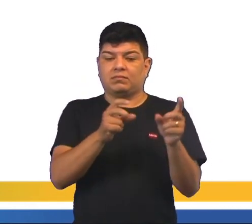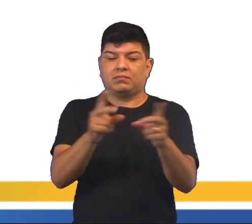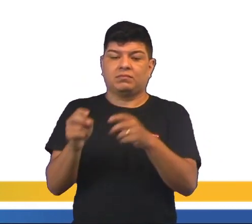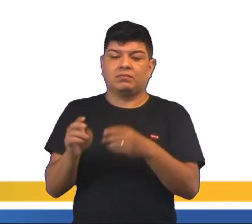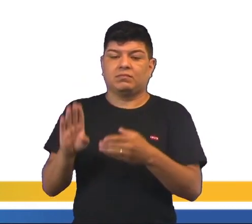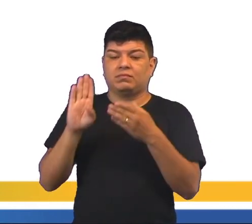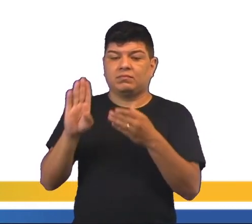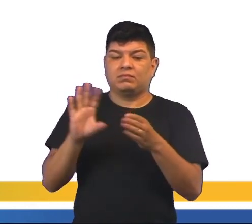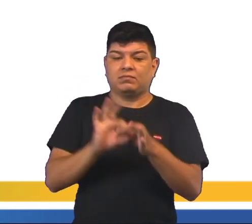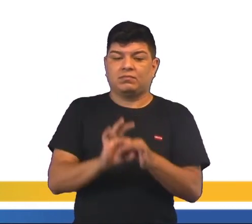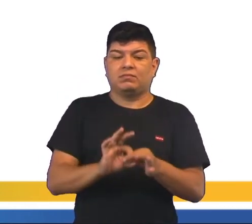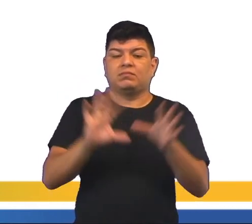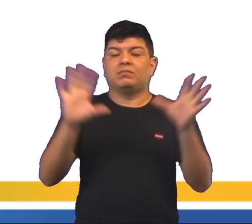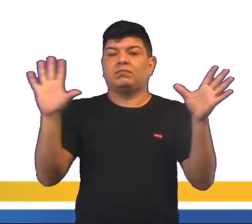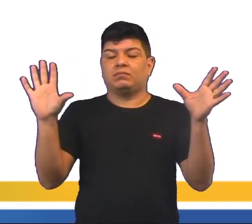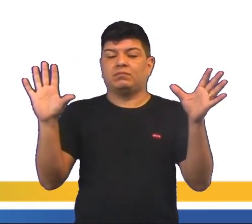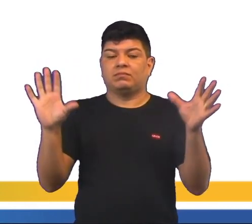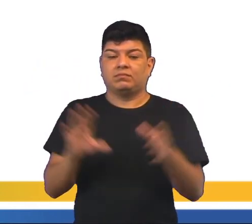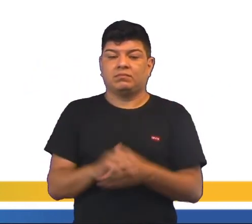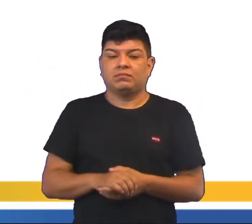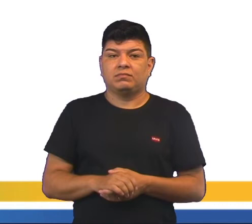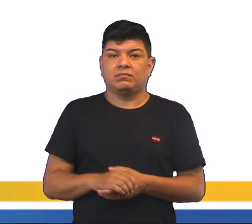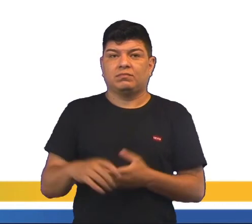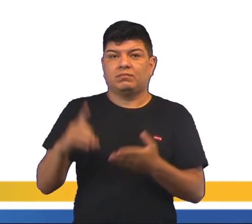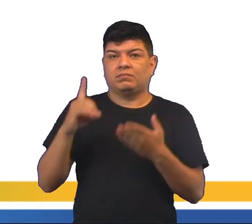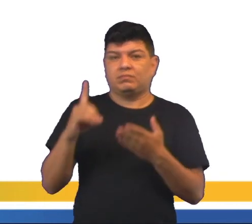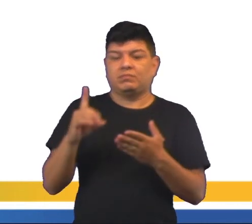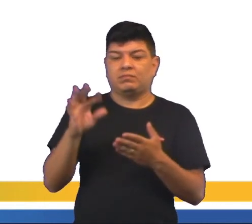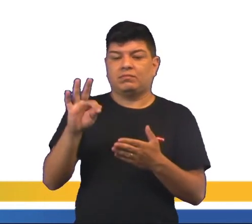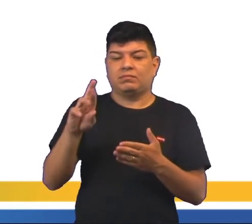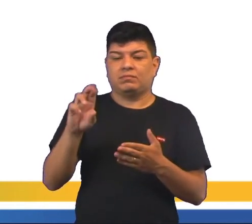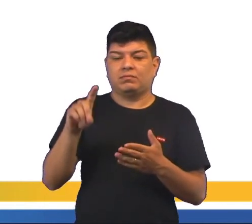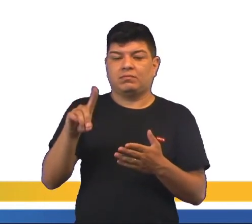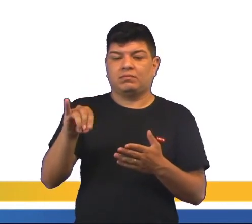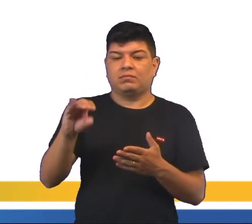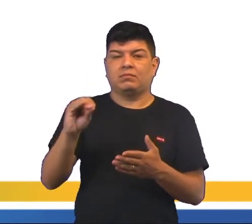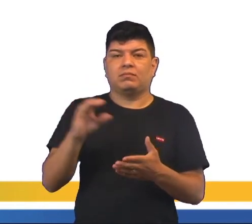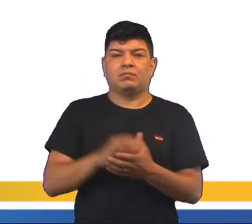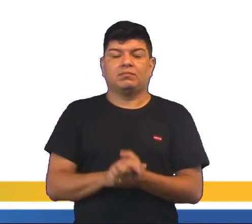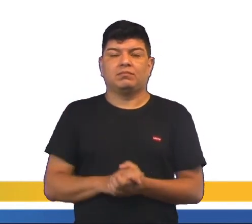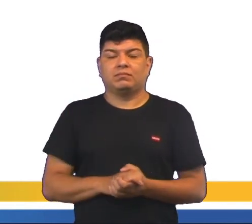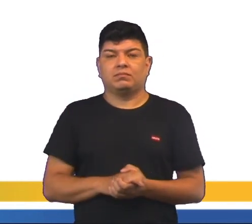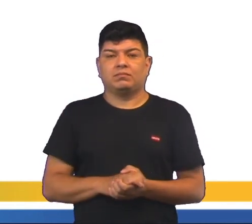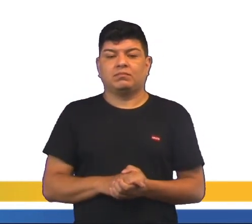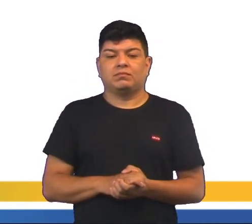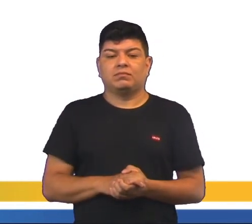capitalismo comercial. Letra C, liberalismo. Letra D, fordismo.